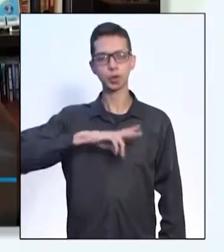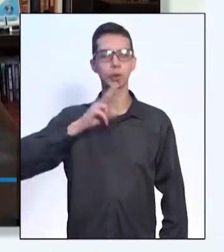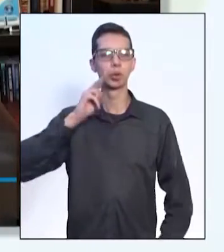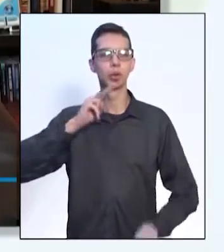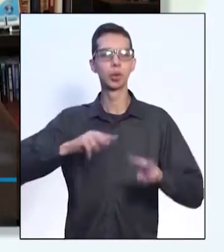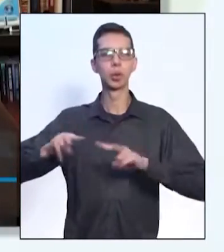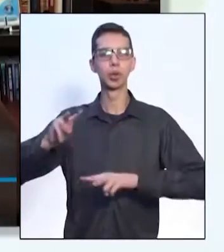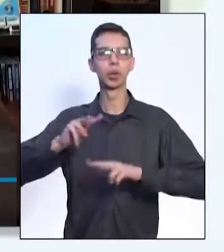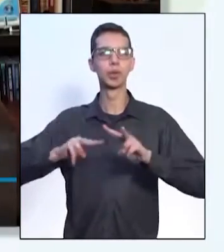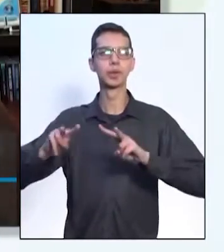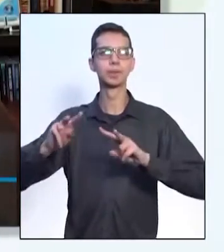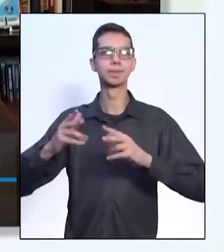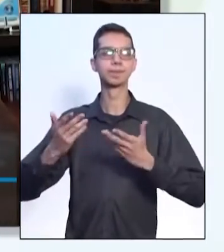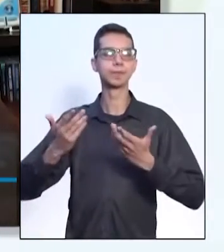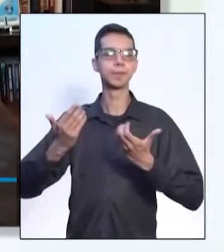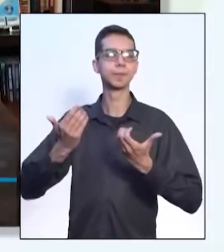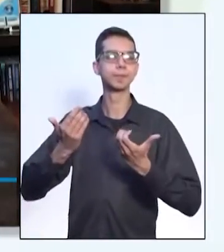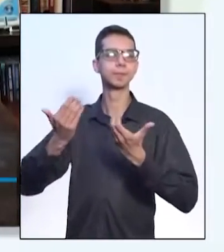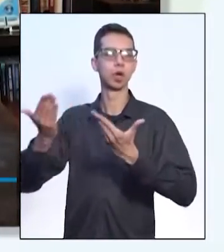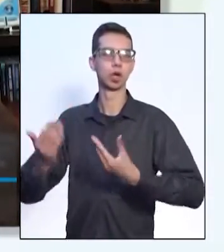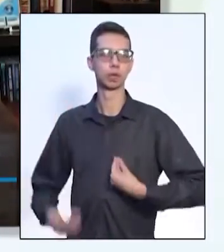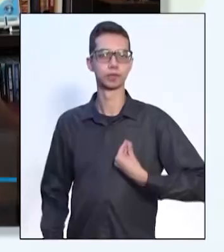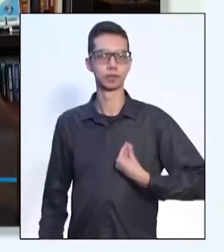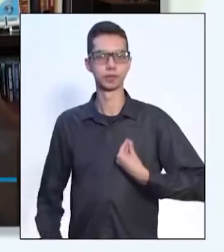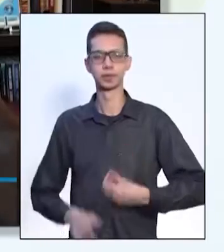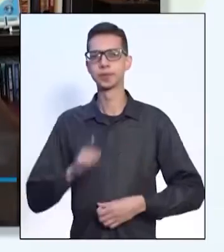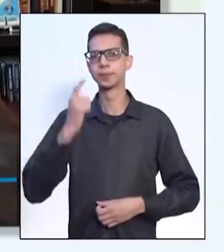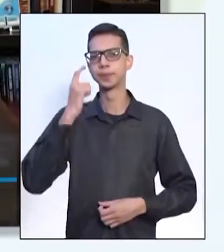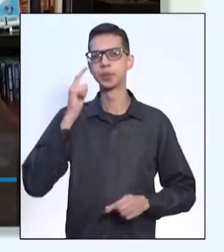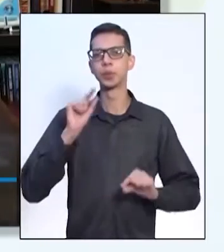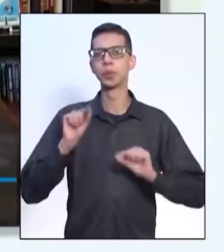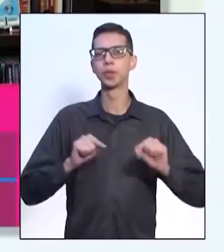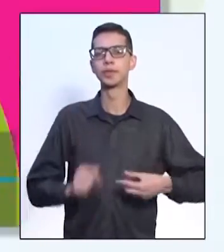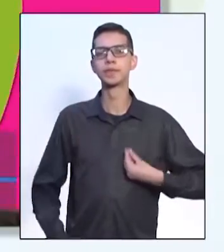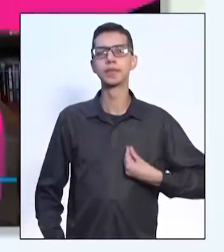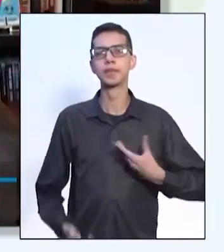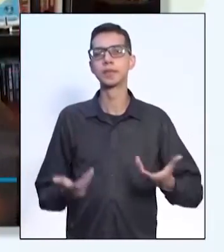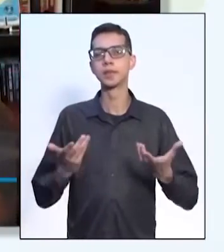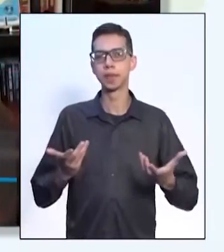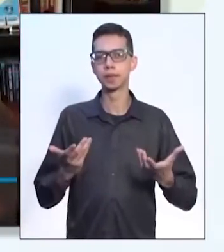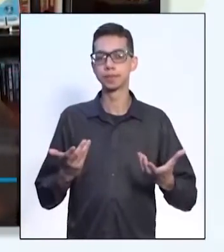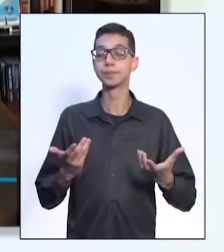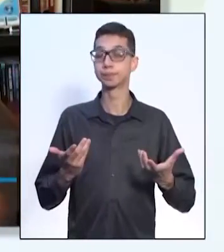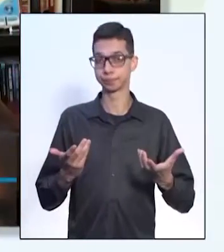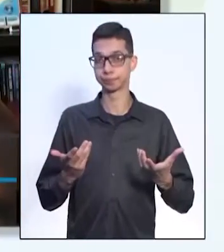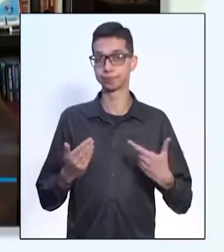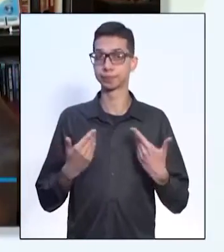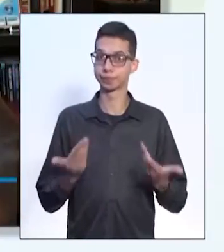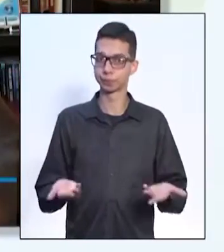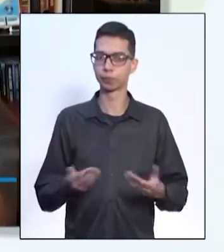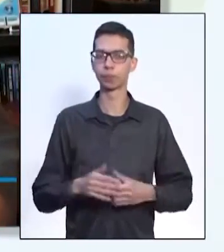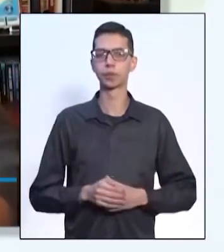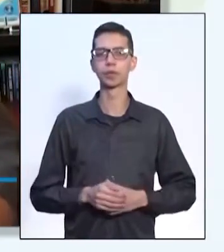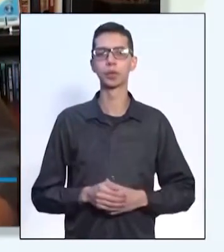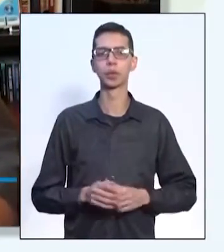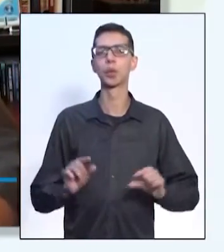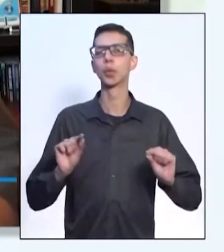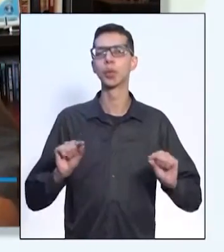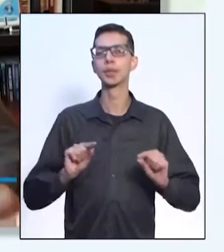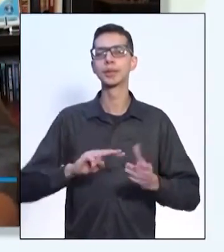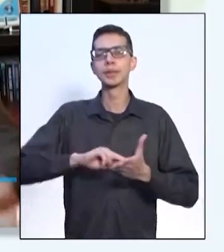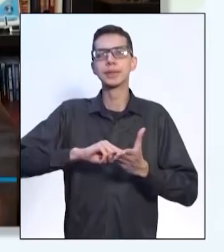nossa janela, o que nós gostaríamos de ver? Vamos hackear a nossa janela? Tá, mas hackear, o que é